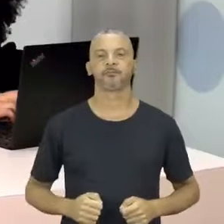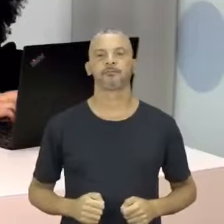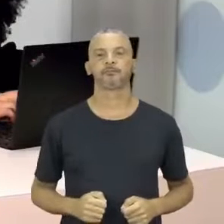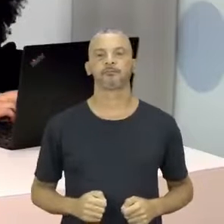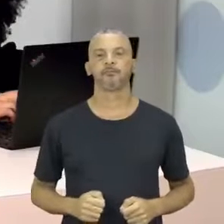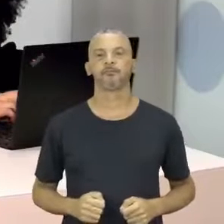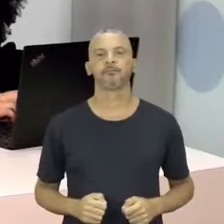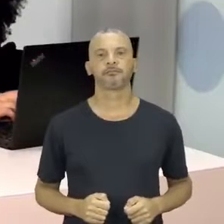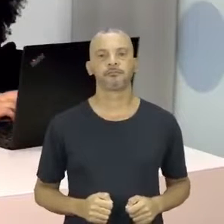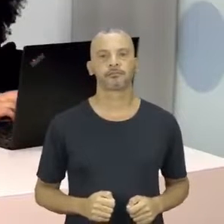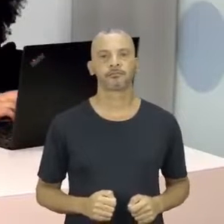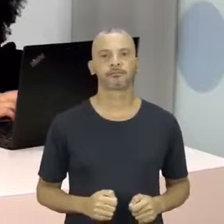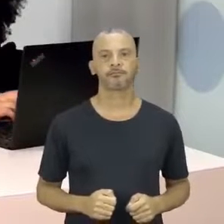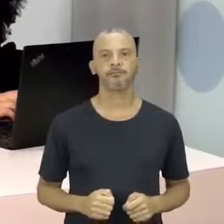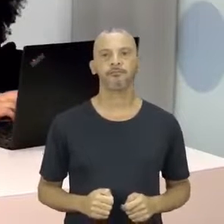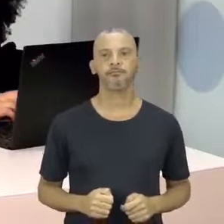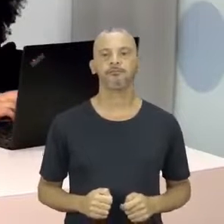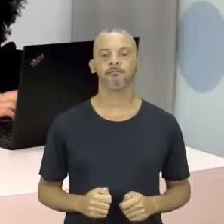Ok.